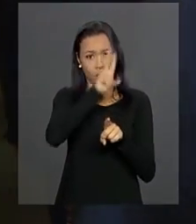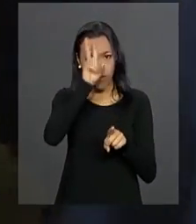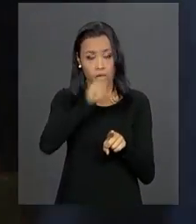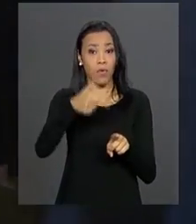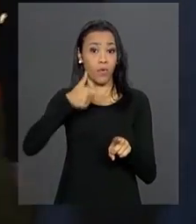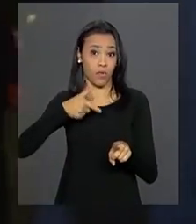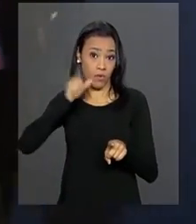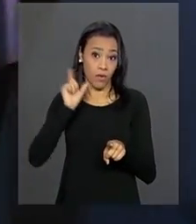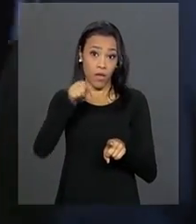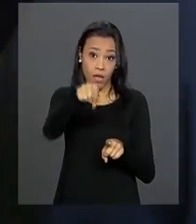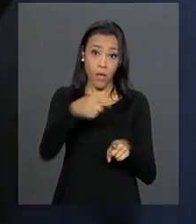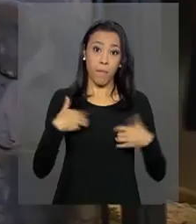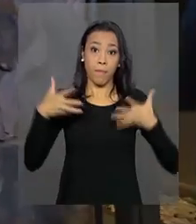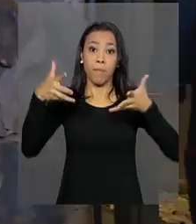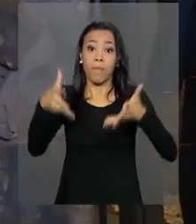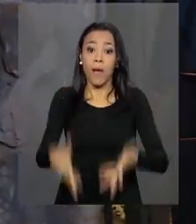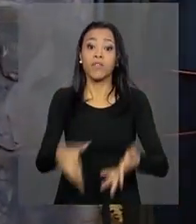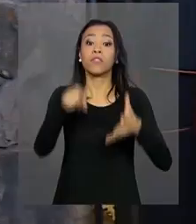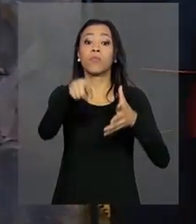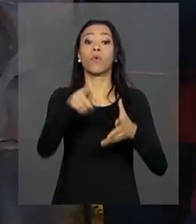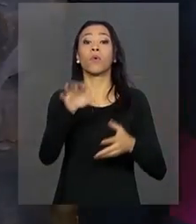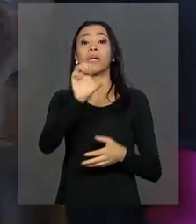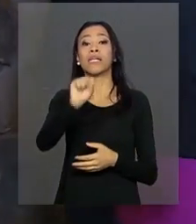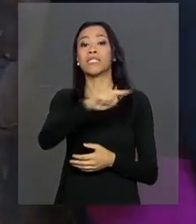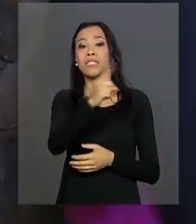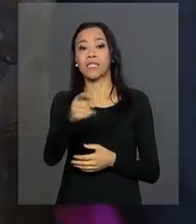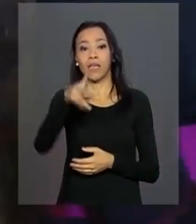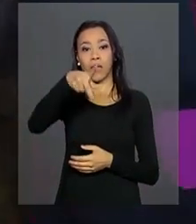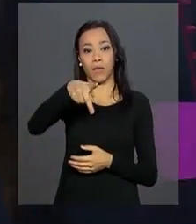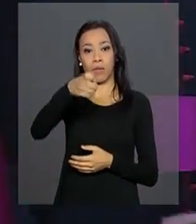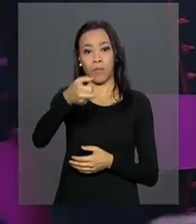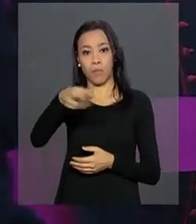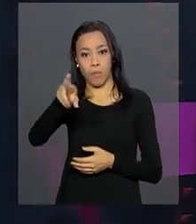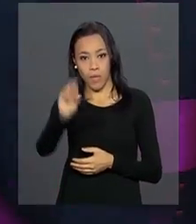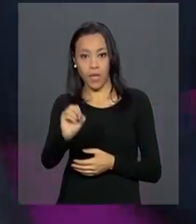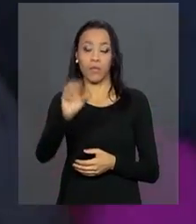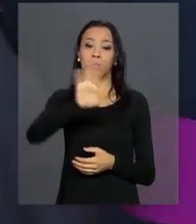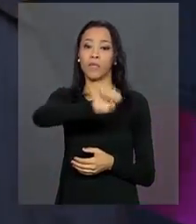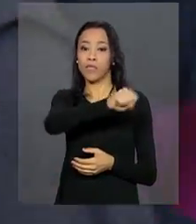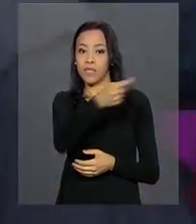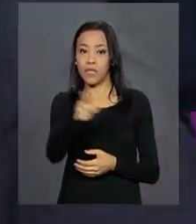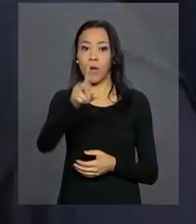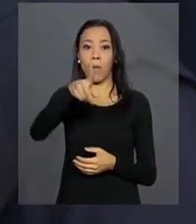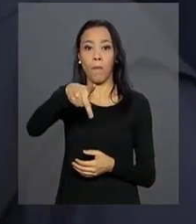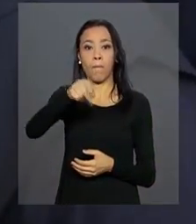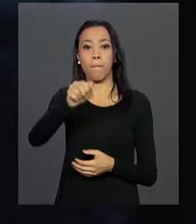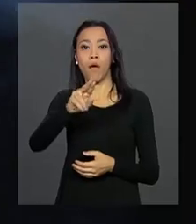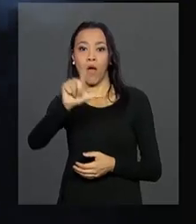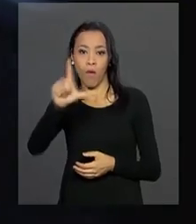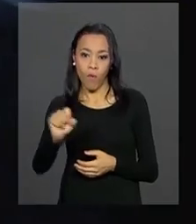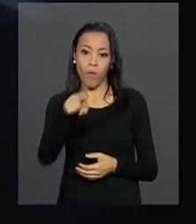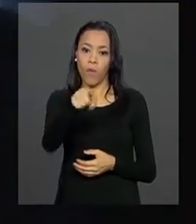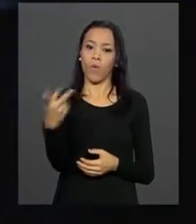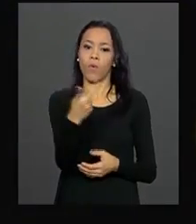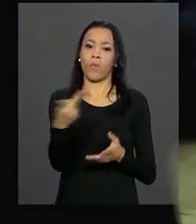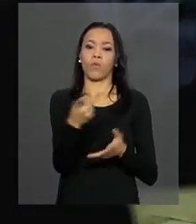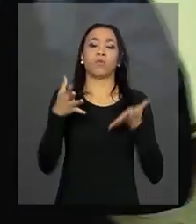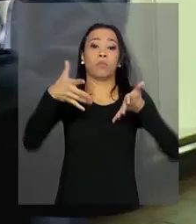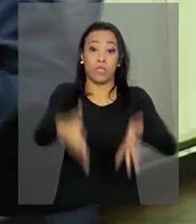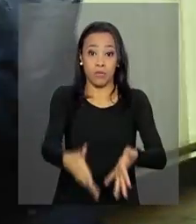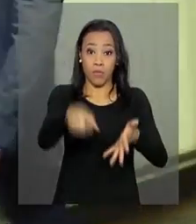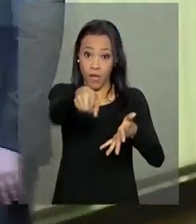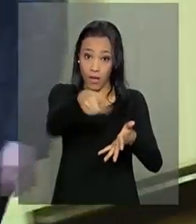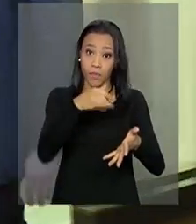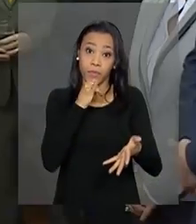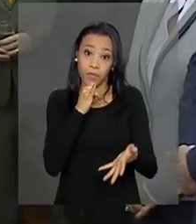da solenidade de São Pedro e São Paulo, na Anunciatura Apostólica. Aqui em Brasília também participaram outras autoridades,